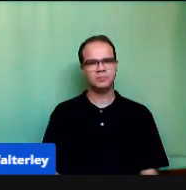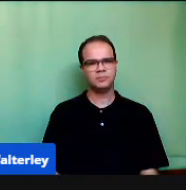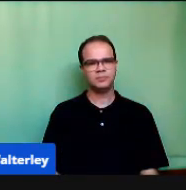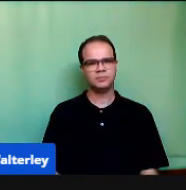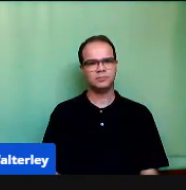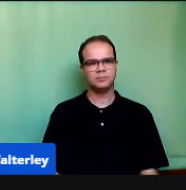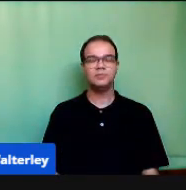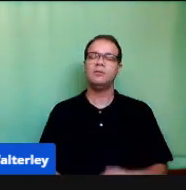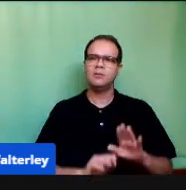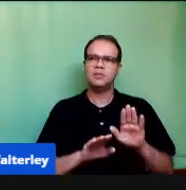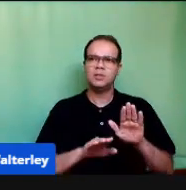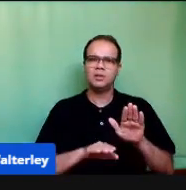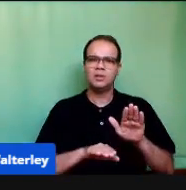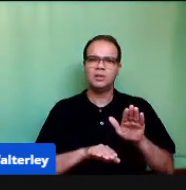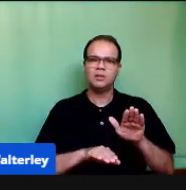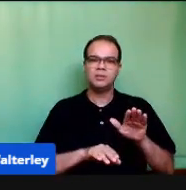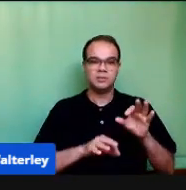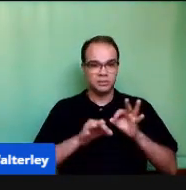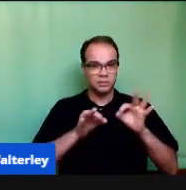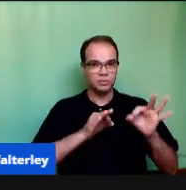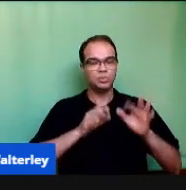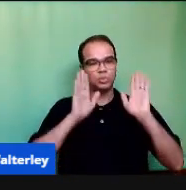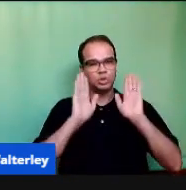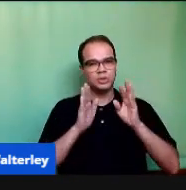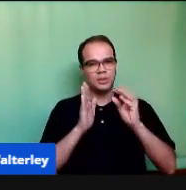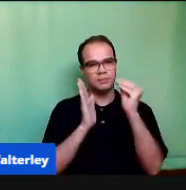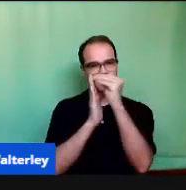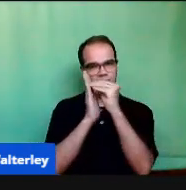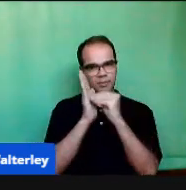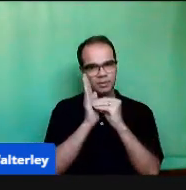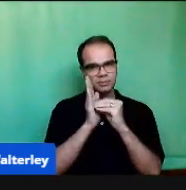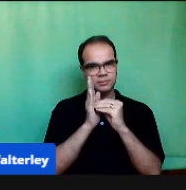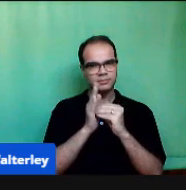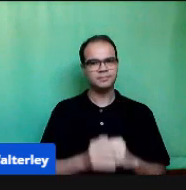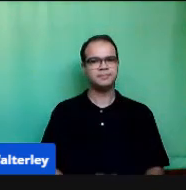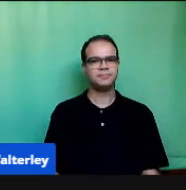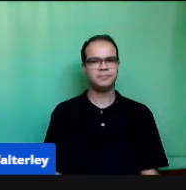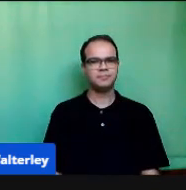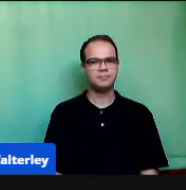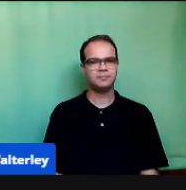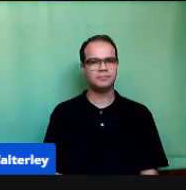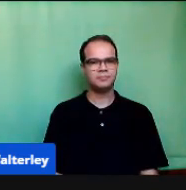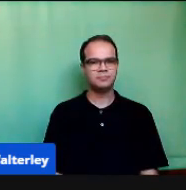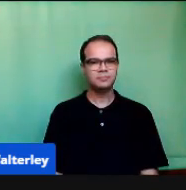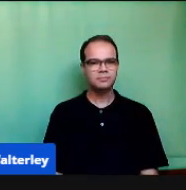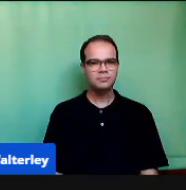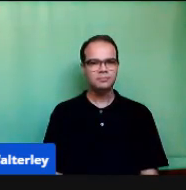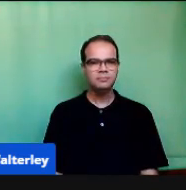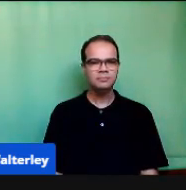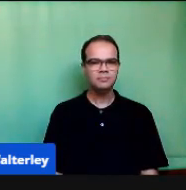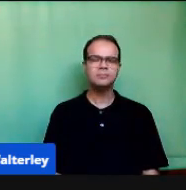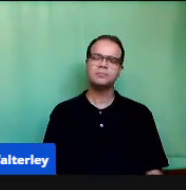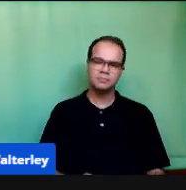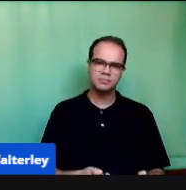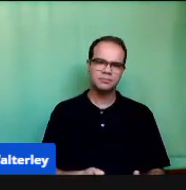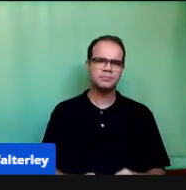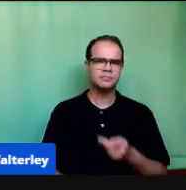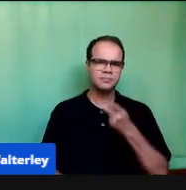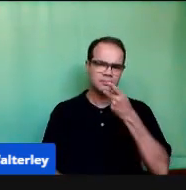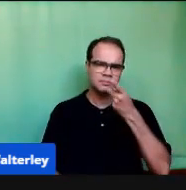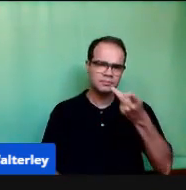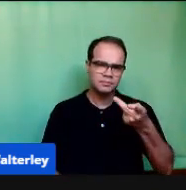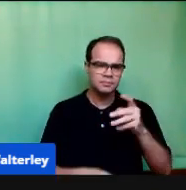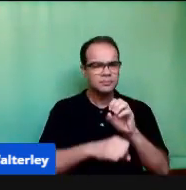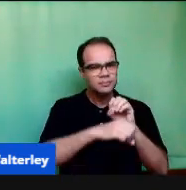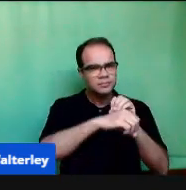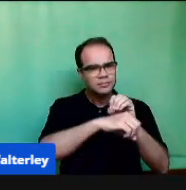já publicados, também é uma forma de acompanhar, e eu gostaria muito, né, de dar esse feedback para vocês,